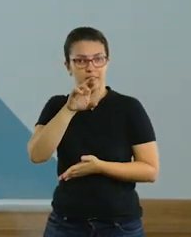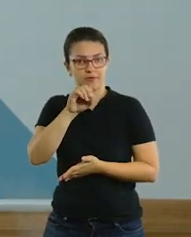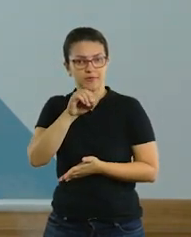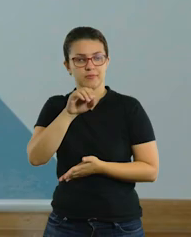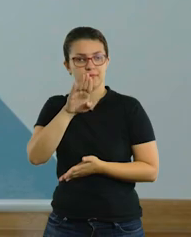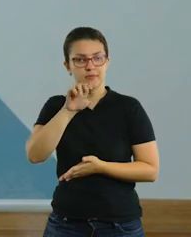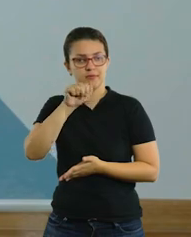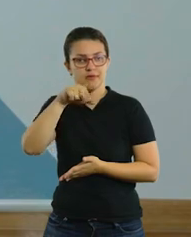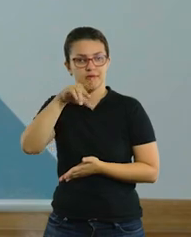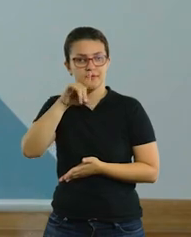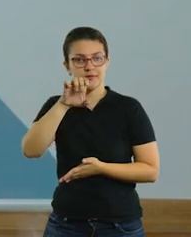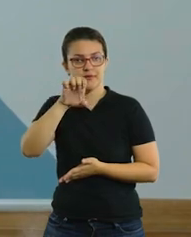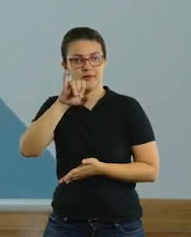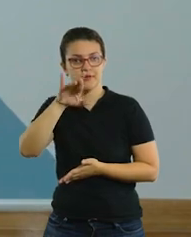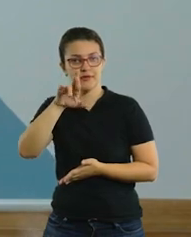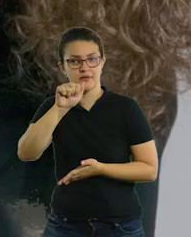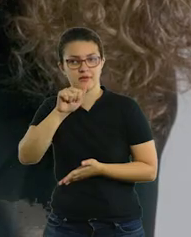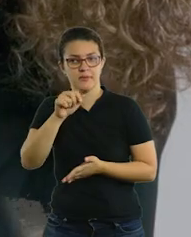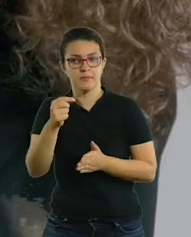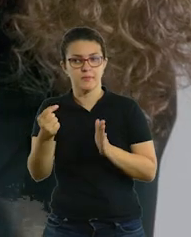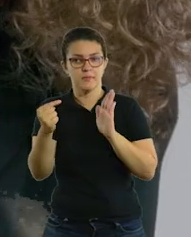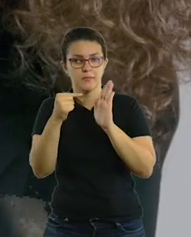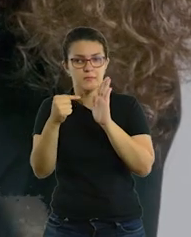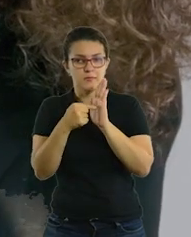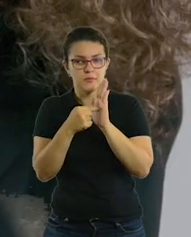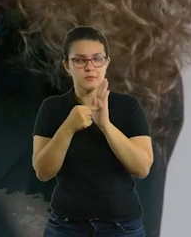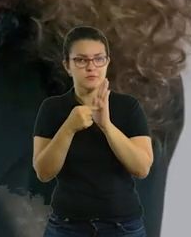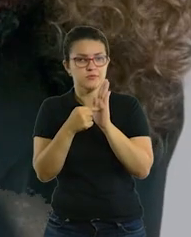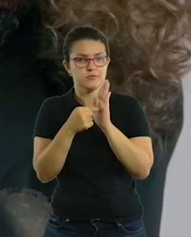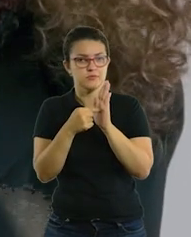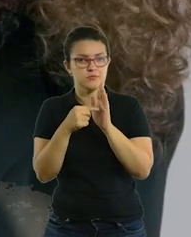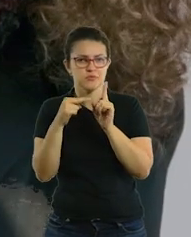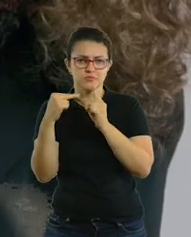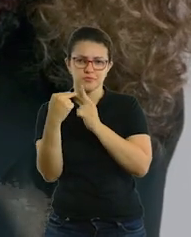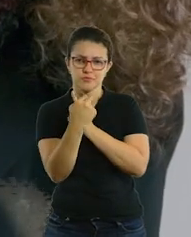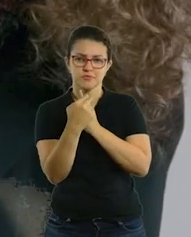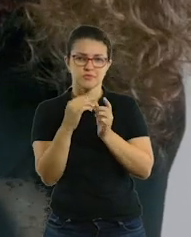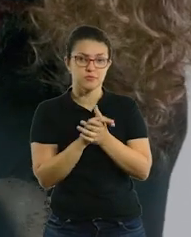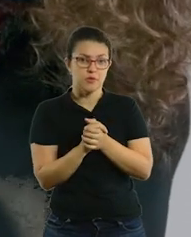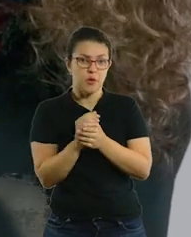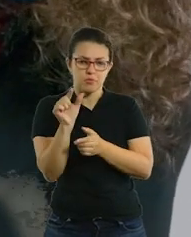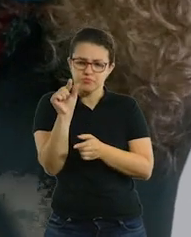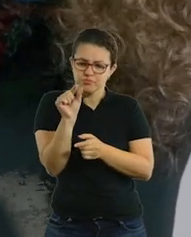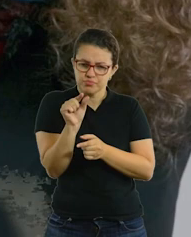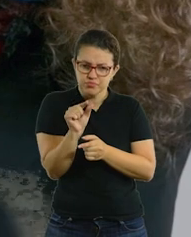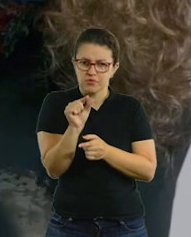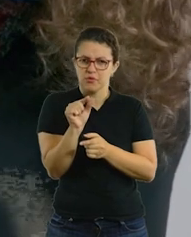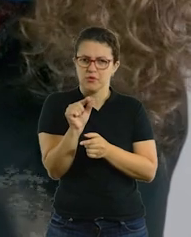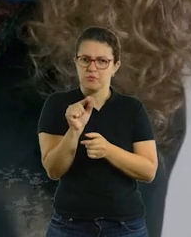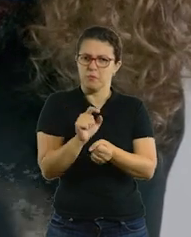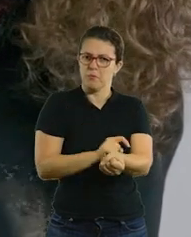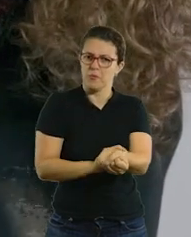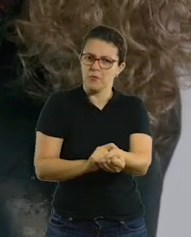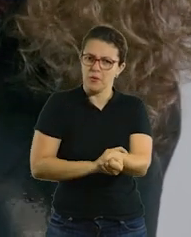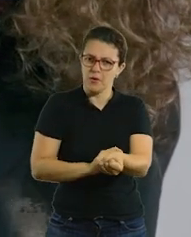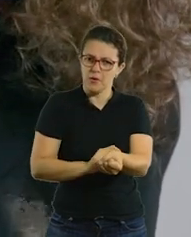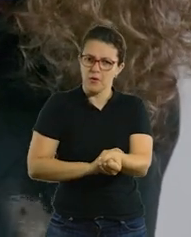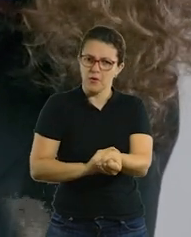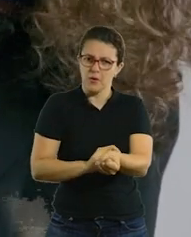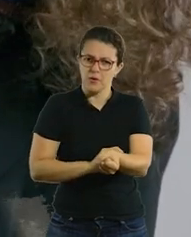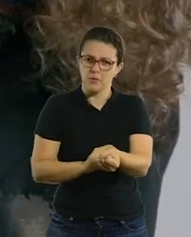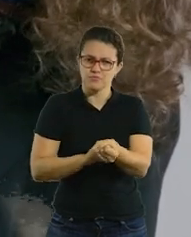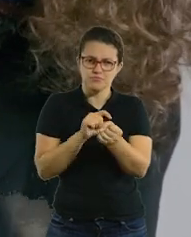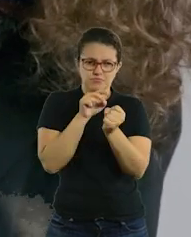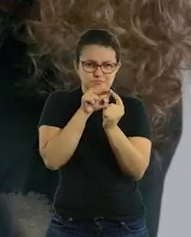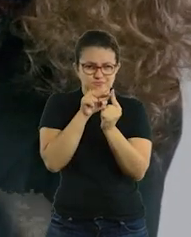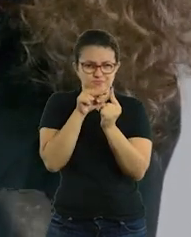Pontinho de vista. Eu sou pequeno, me dizem, e eu fico muito zangado. Tenho de olhar